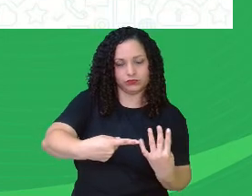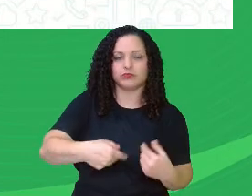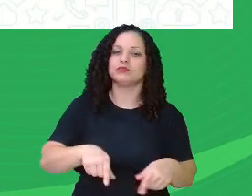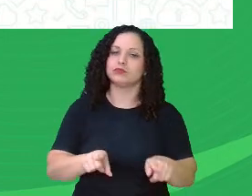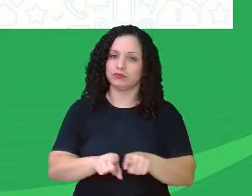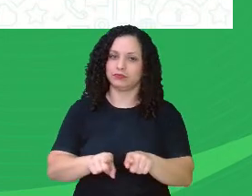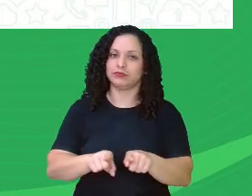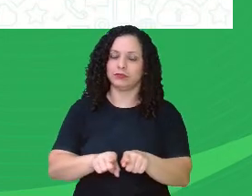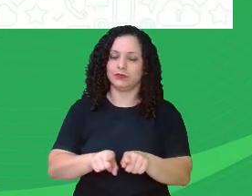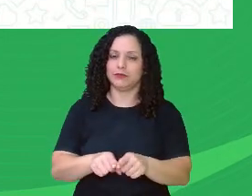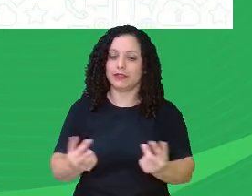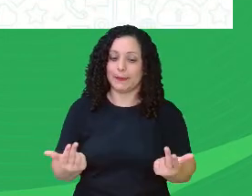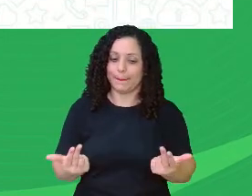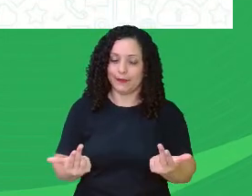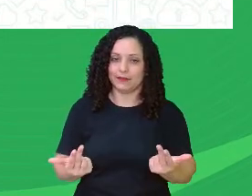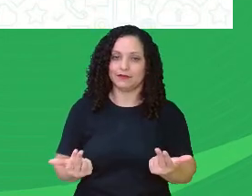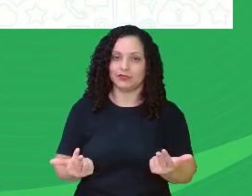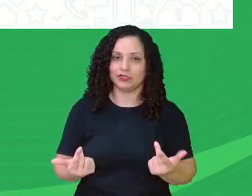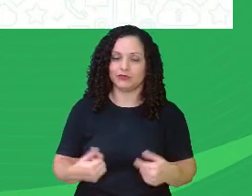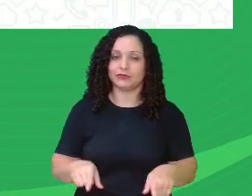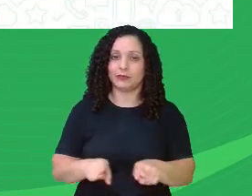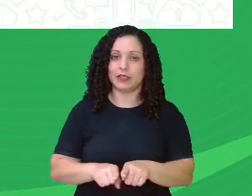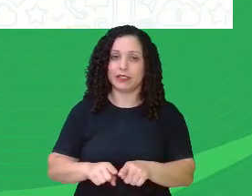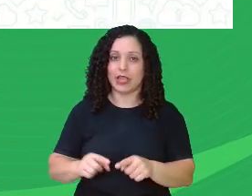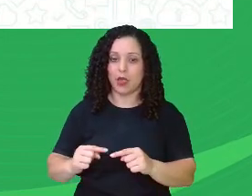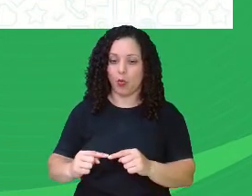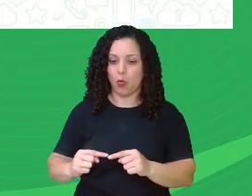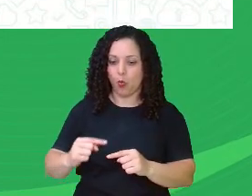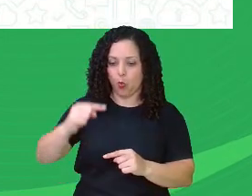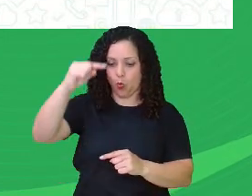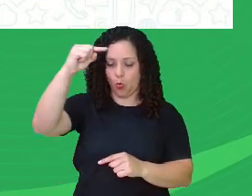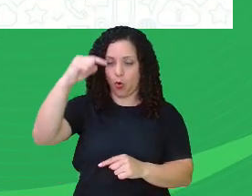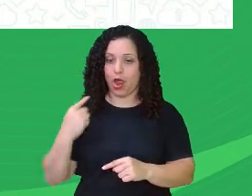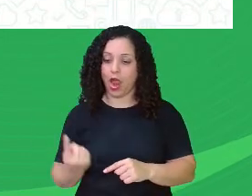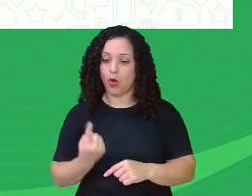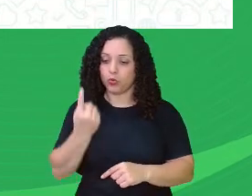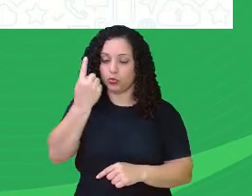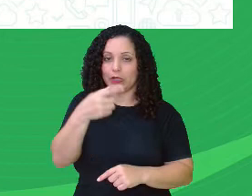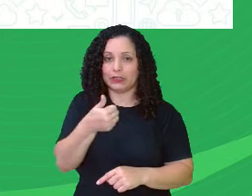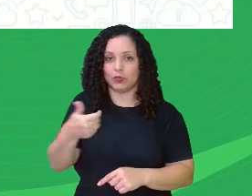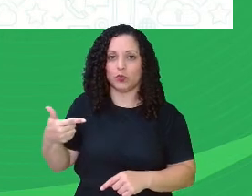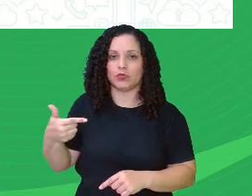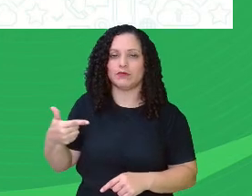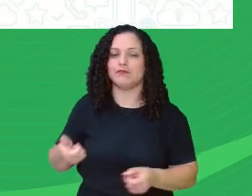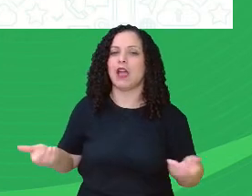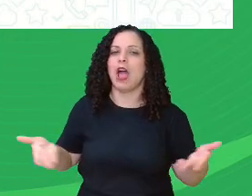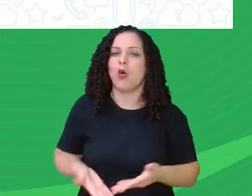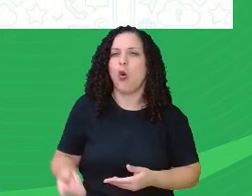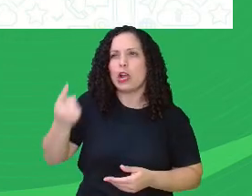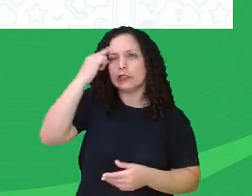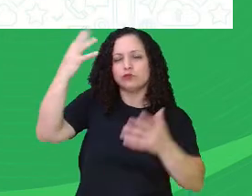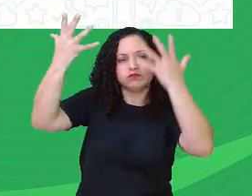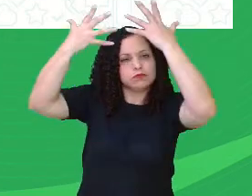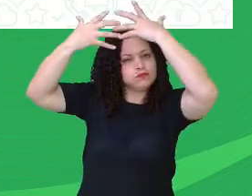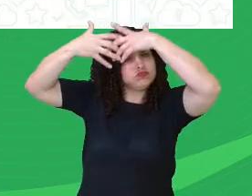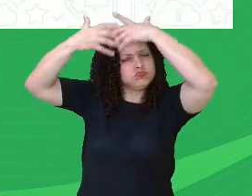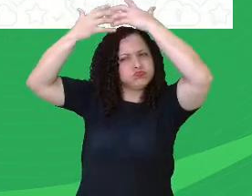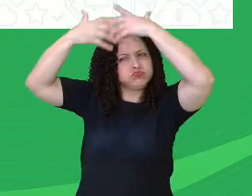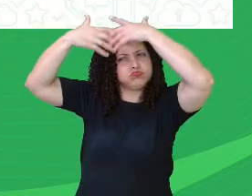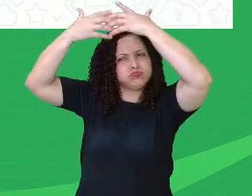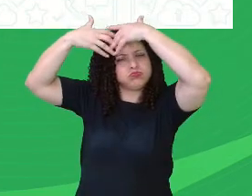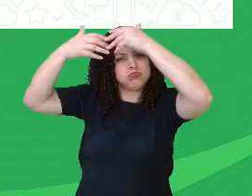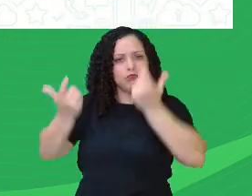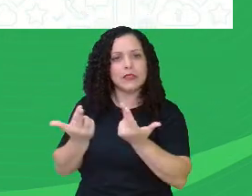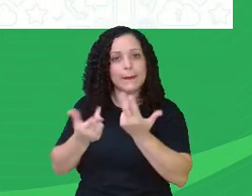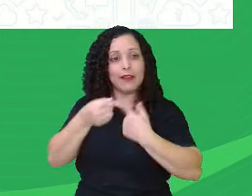lado semelhante. E ela tem uma altura igual a 12. E o raciocínio que você vai ter é idêntico ao raciocínio que eu tive na